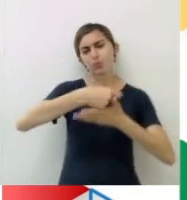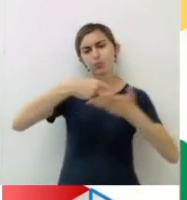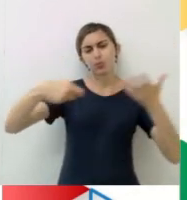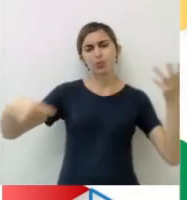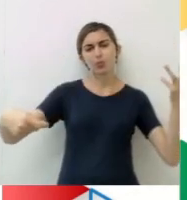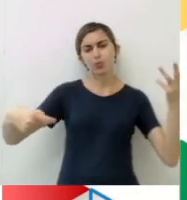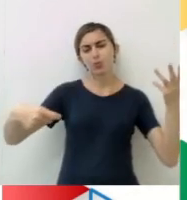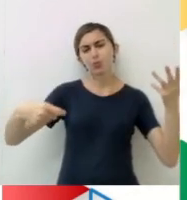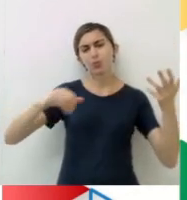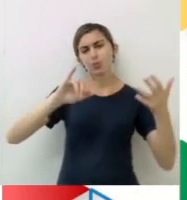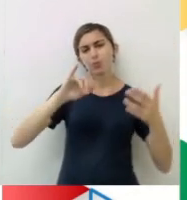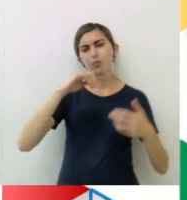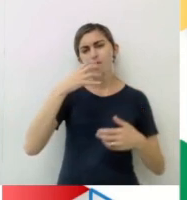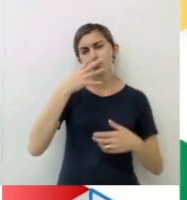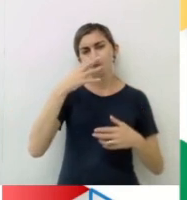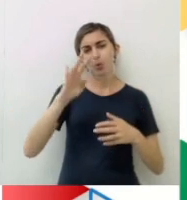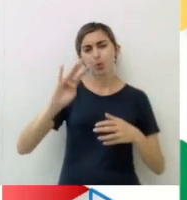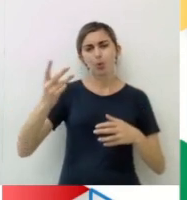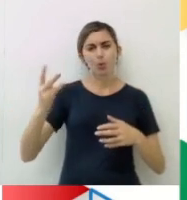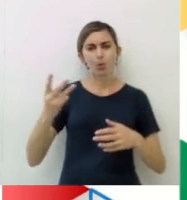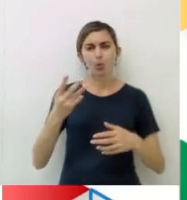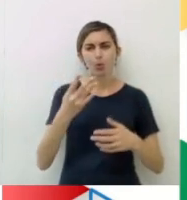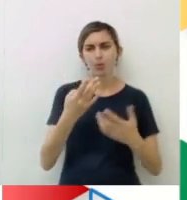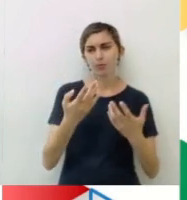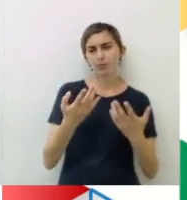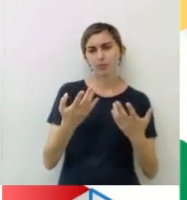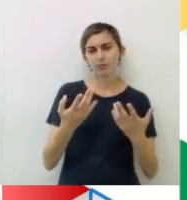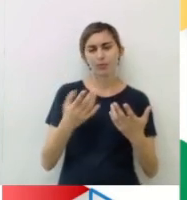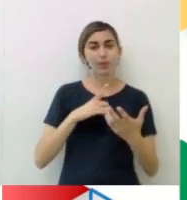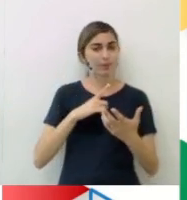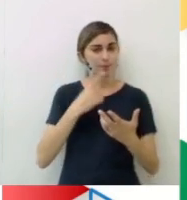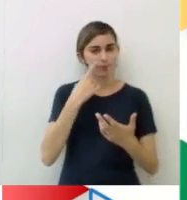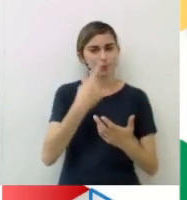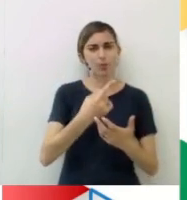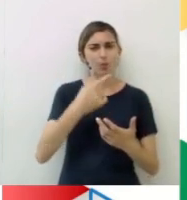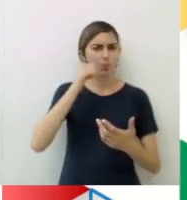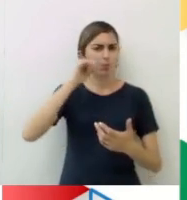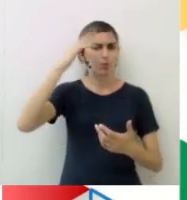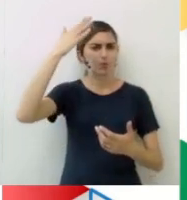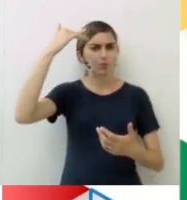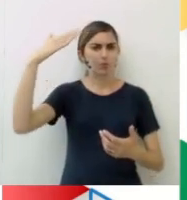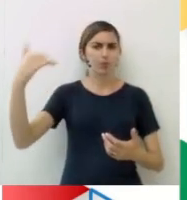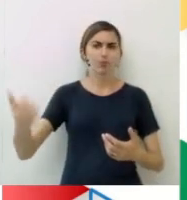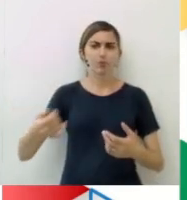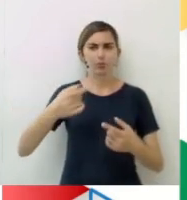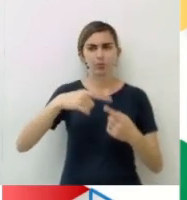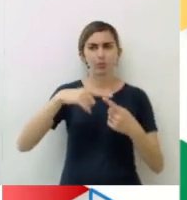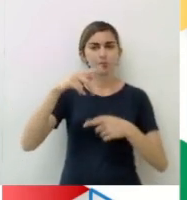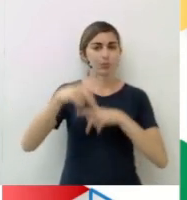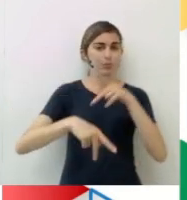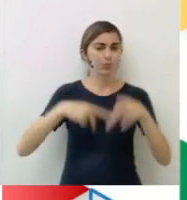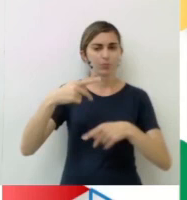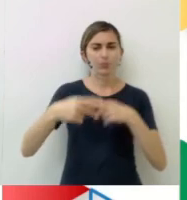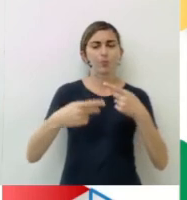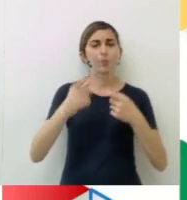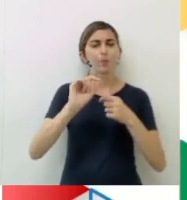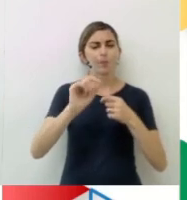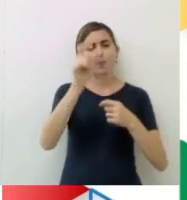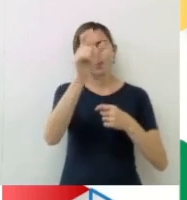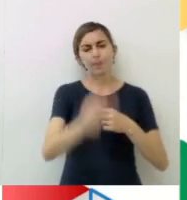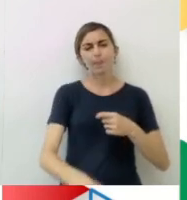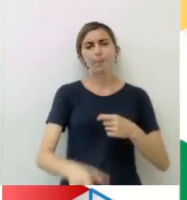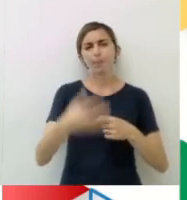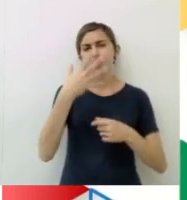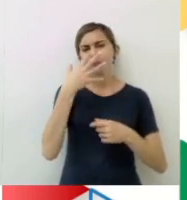o ídolo dos noivos em disponibilidade. Era rica e formosa, duas opulências que se